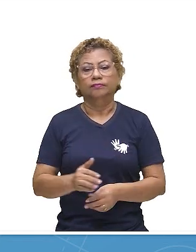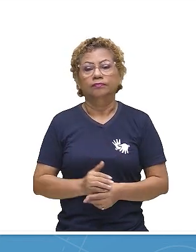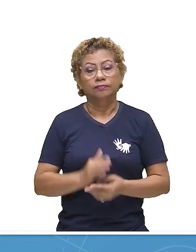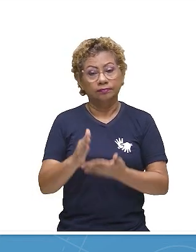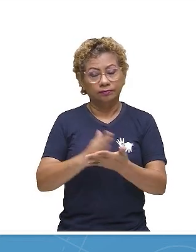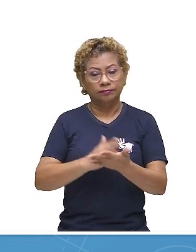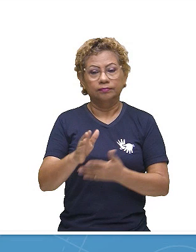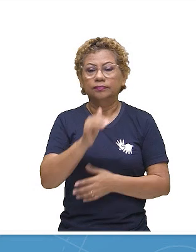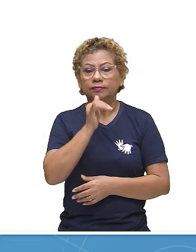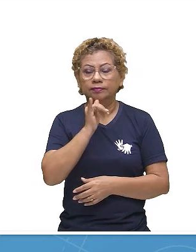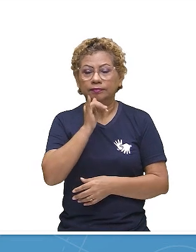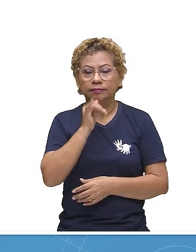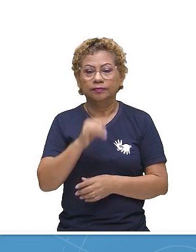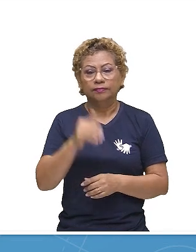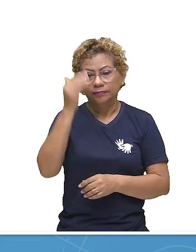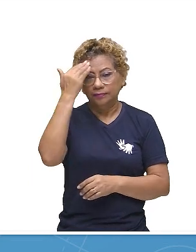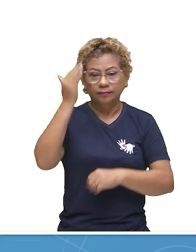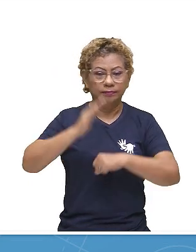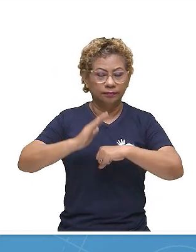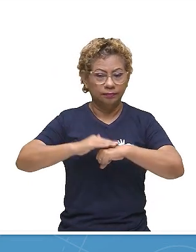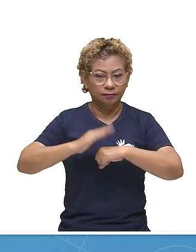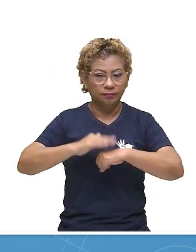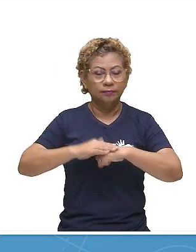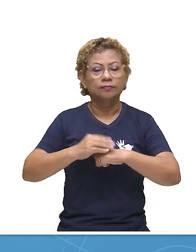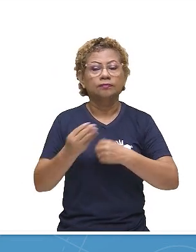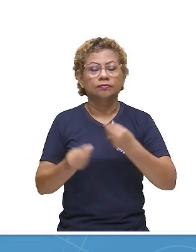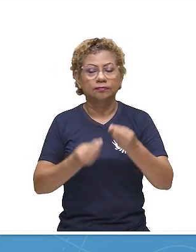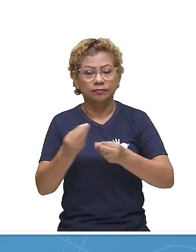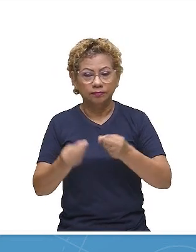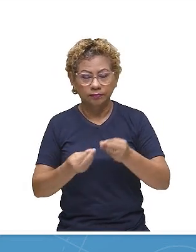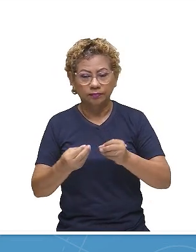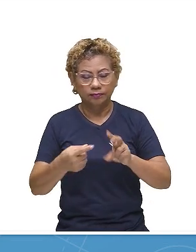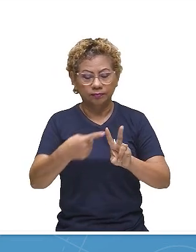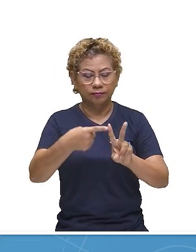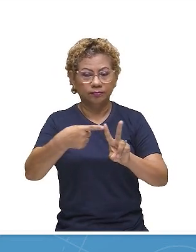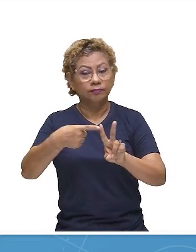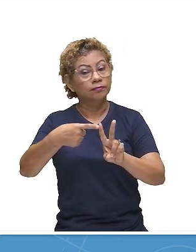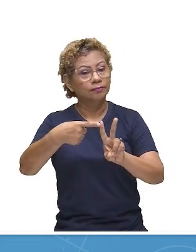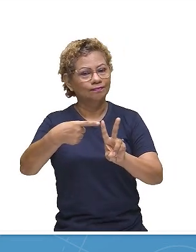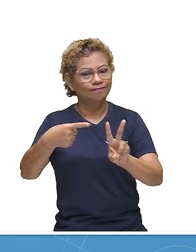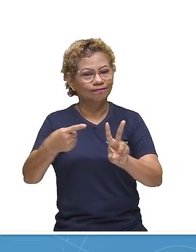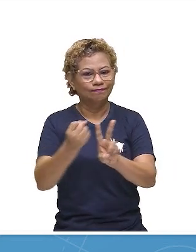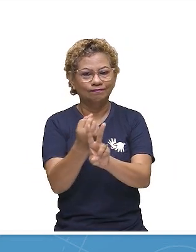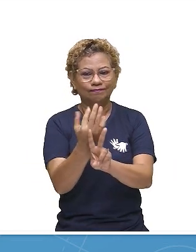nós nos familiarizarmos com a aplicação dessas propriedades.